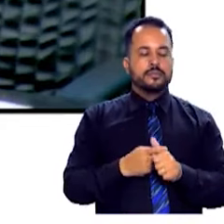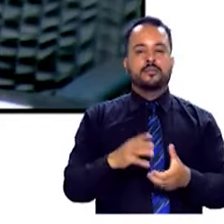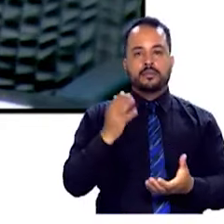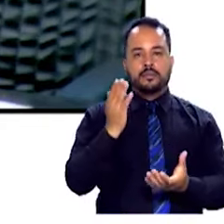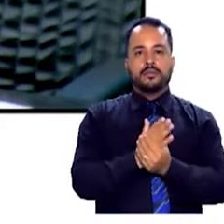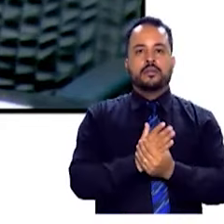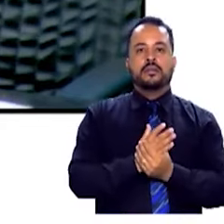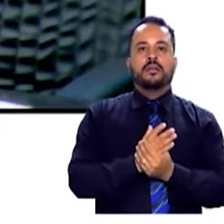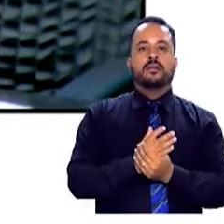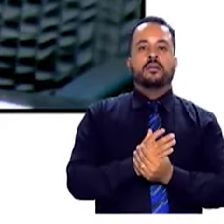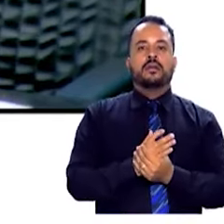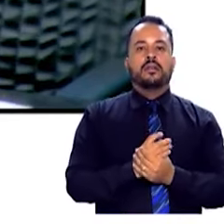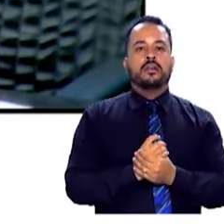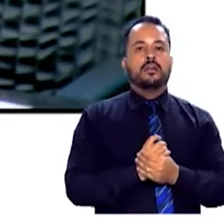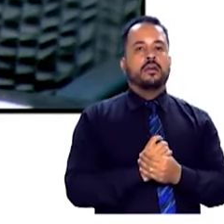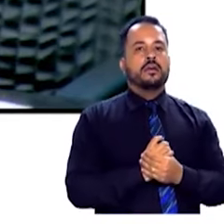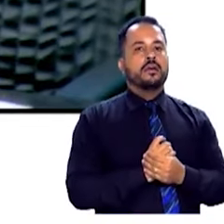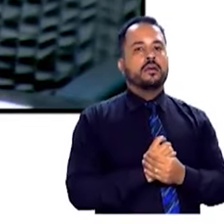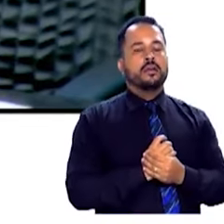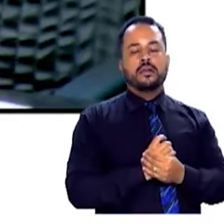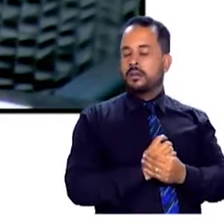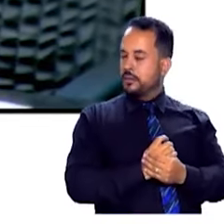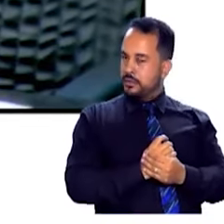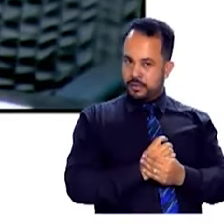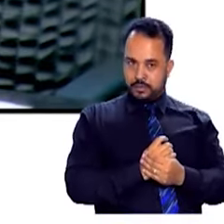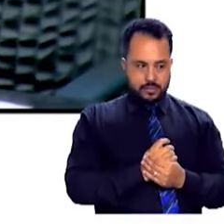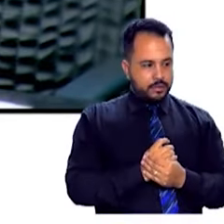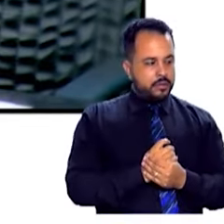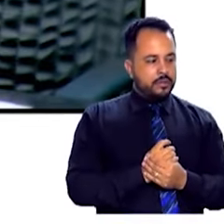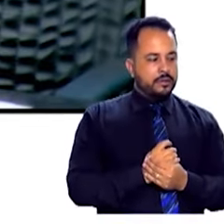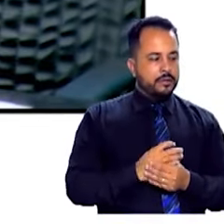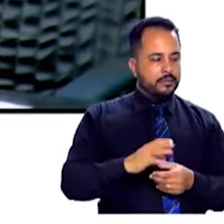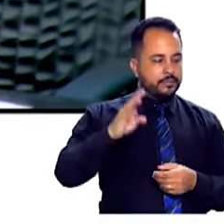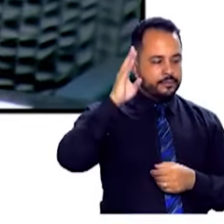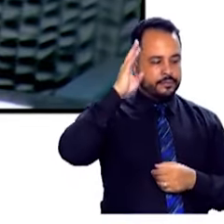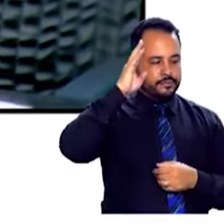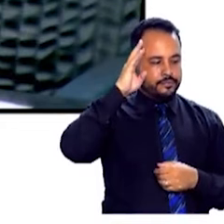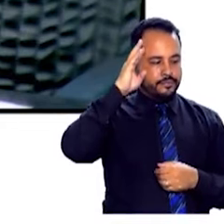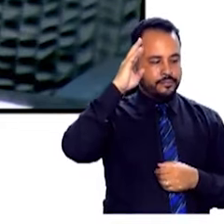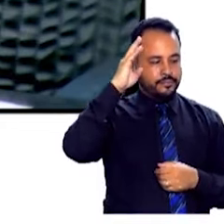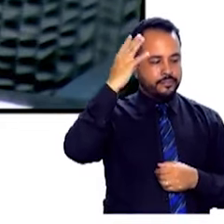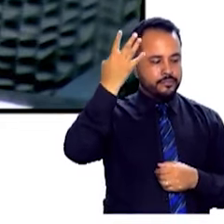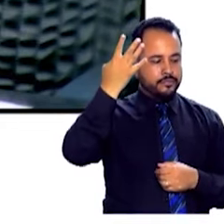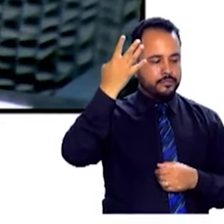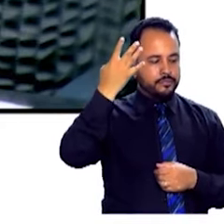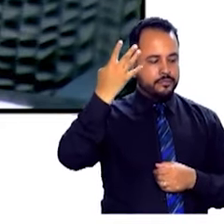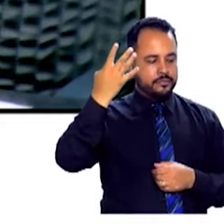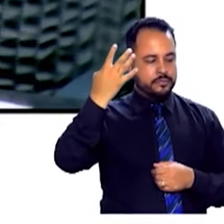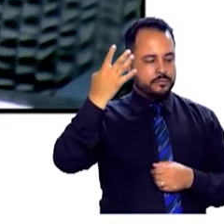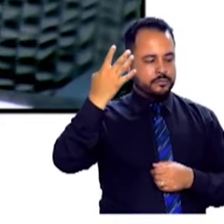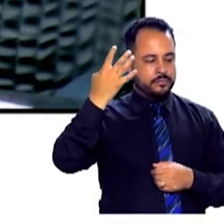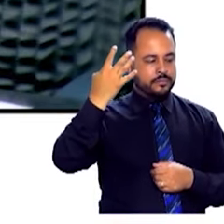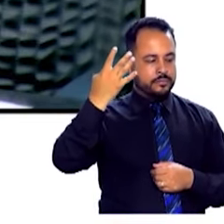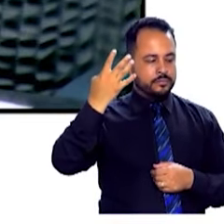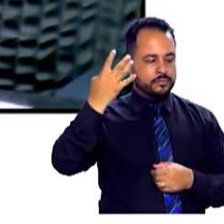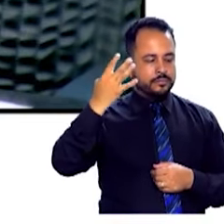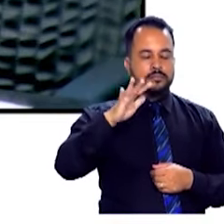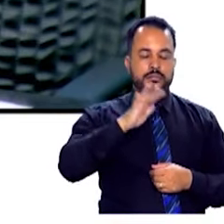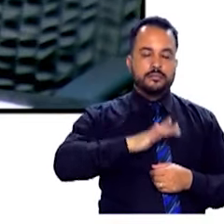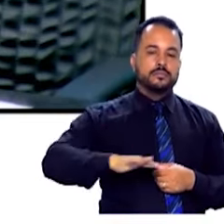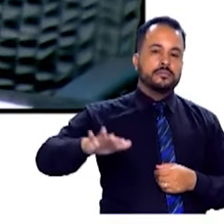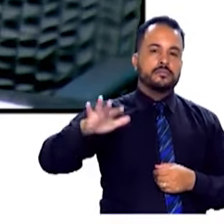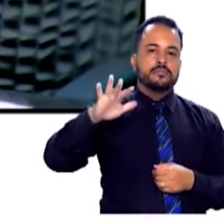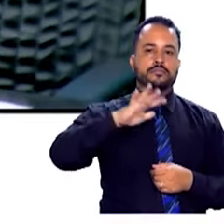edentes até mesmo se autoriza a dispensa da questão Federal do requisito da questão Federal quando eh se